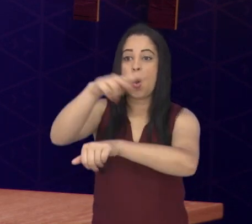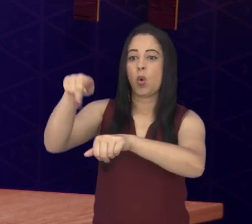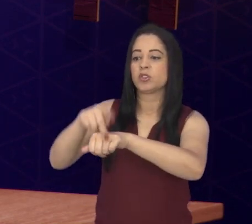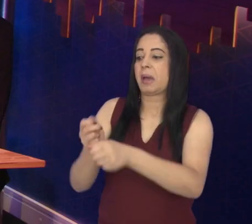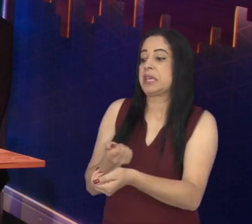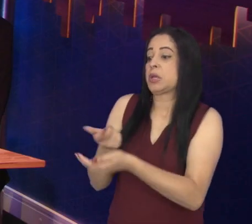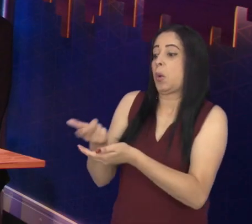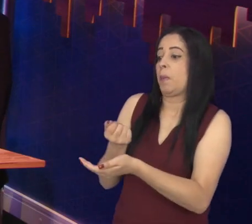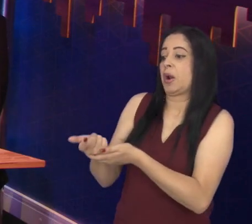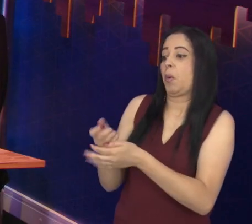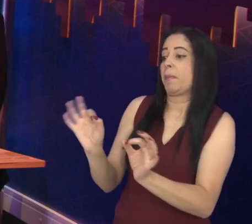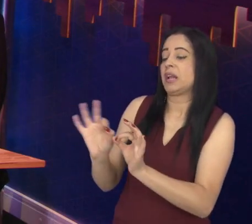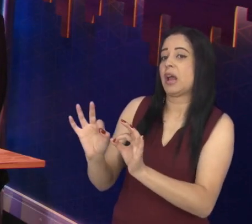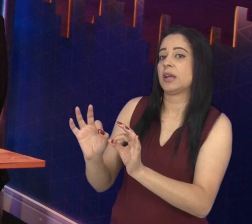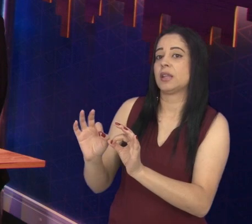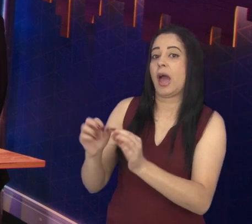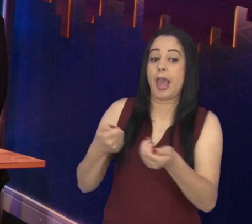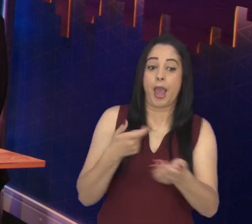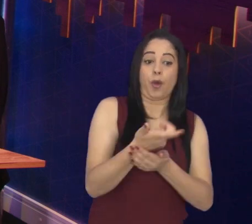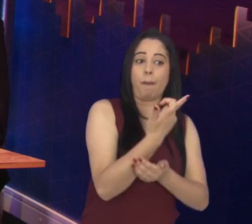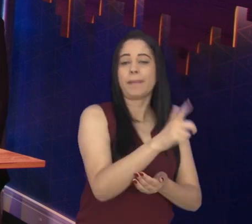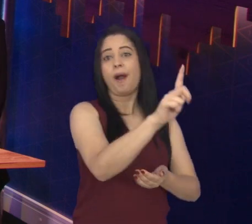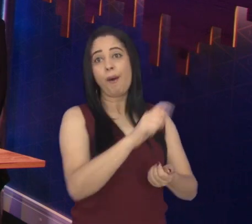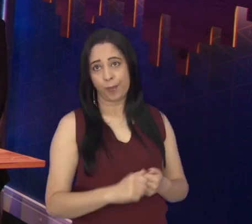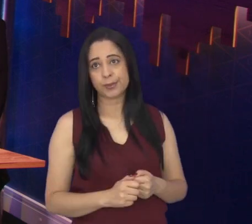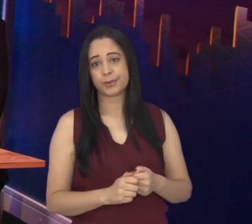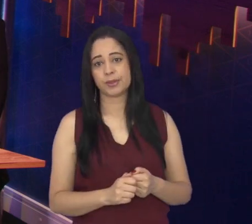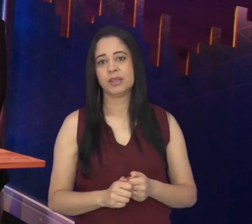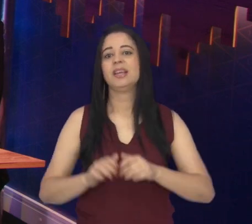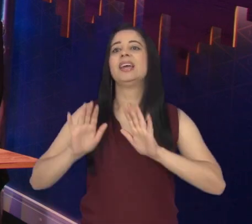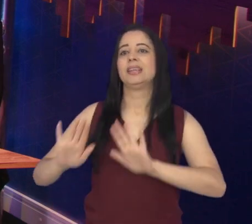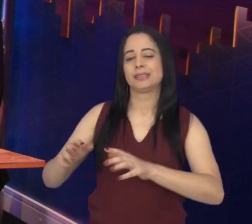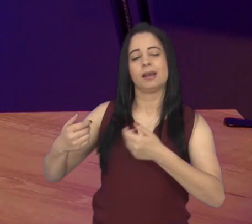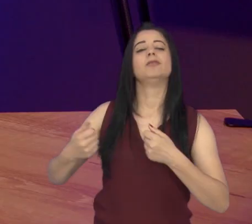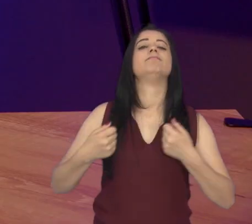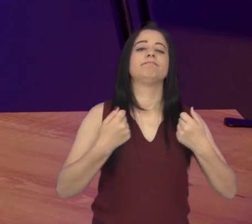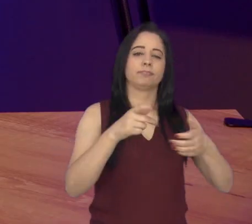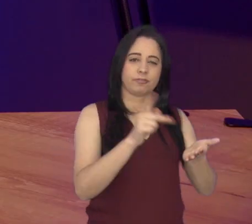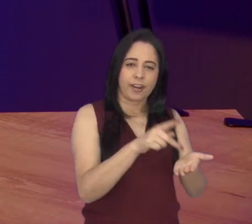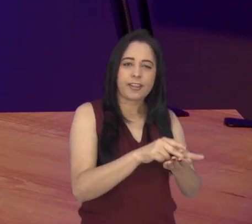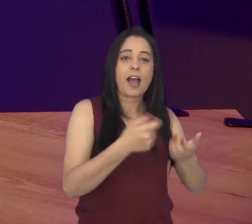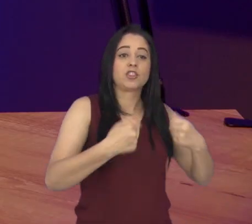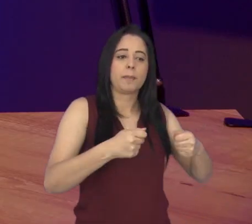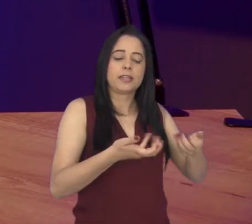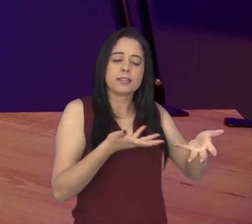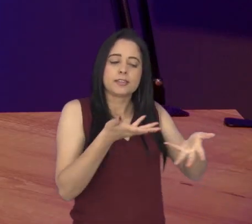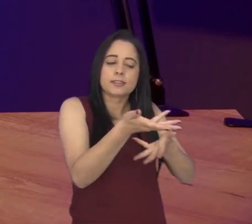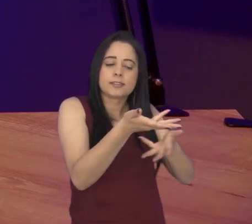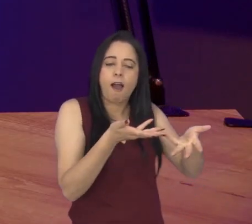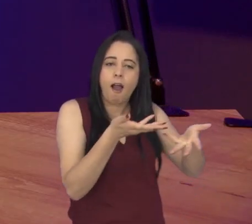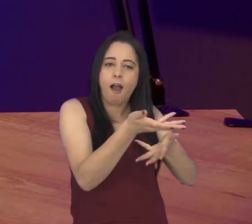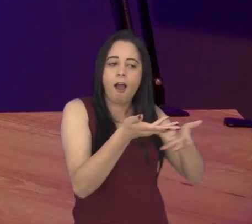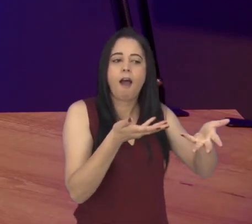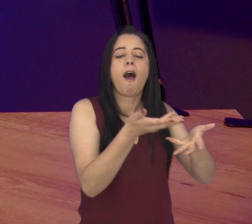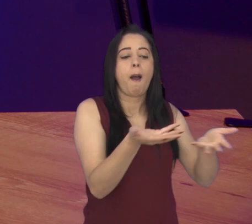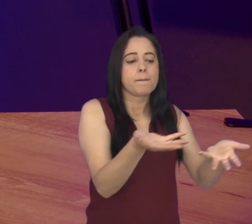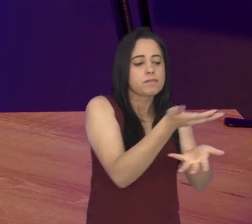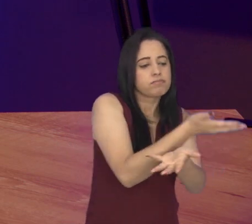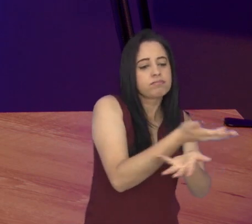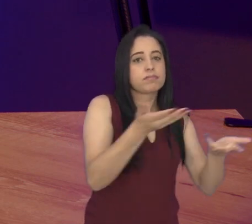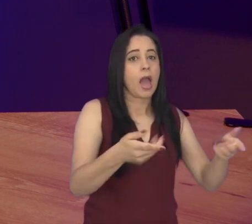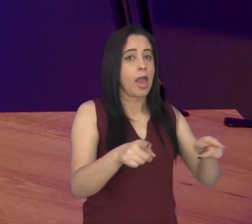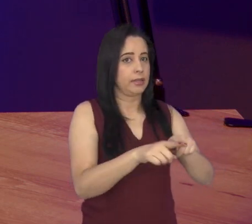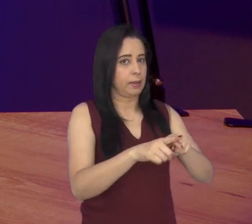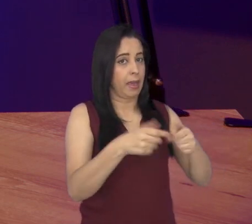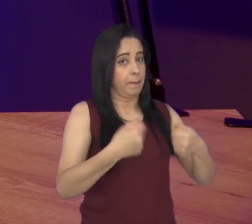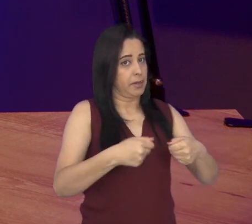parar de comprar da gente e vão comprar de outros. Exatamente. Né? Então, realmente precisa ter ali um jogo de cintura, muita responsabilidade, né, Samuel?